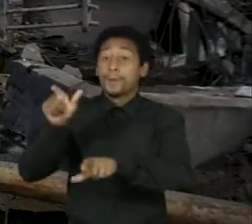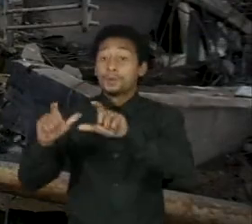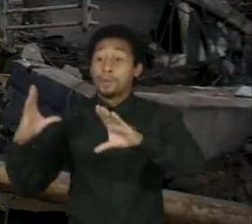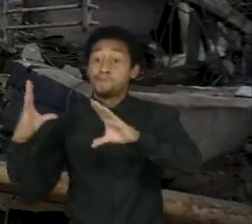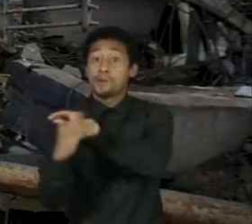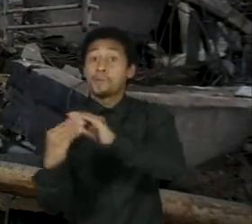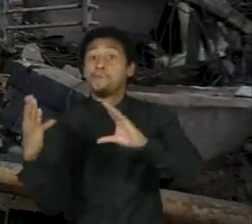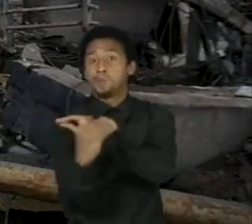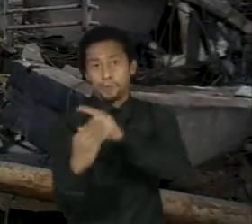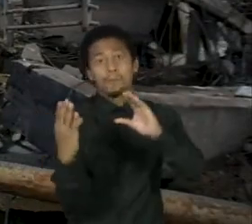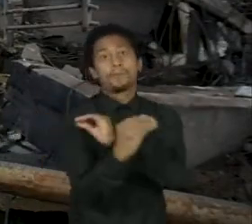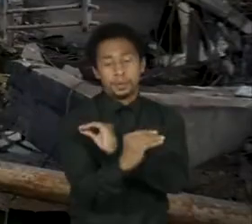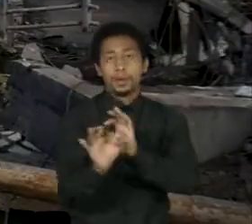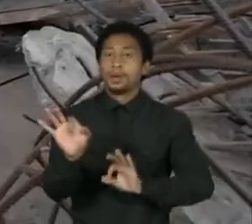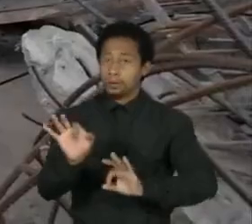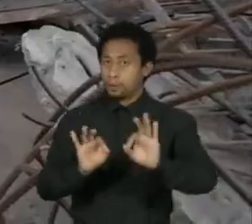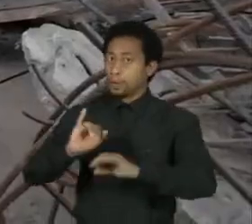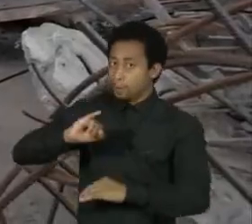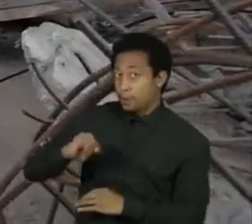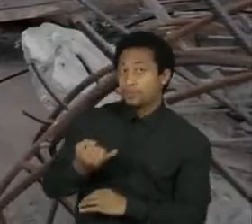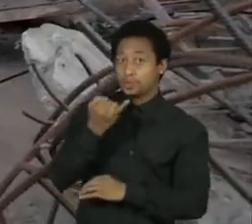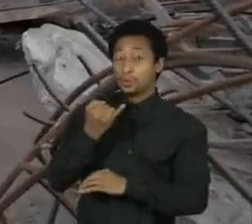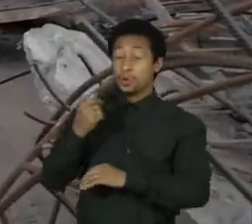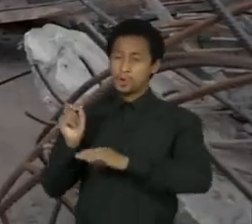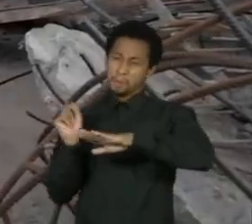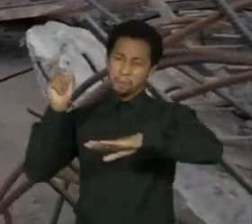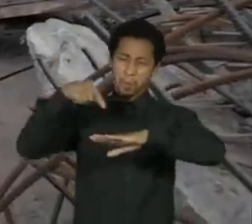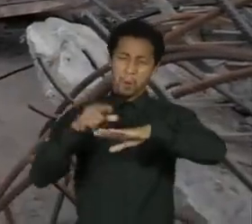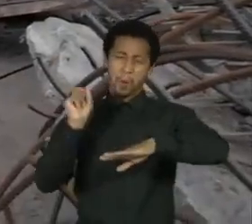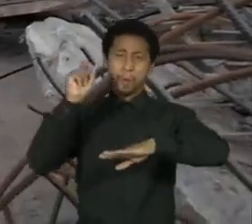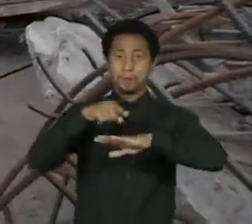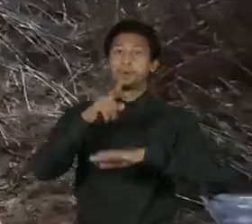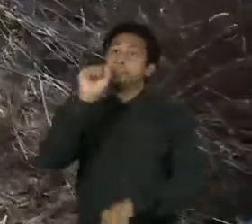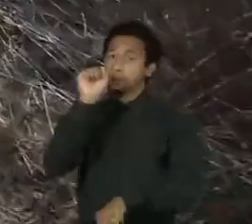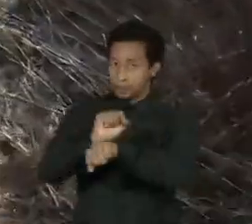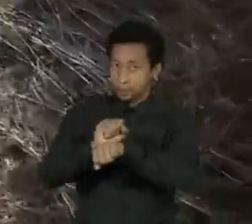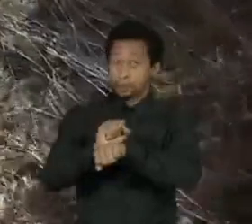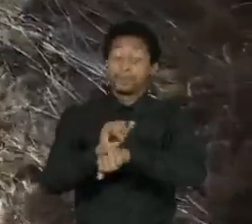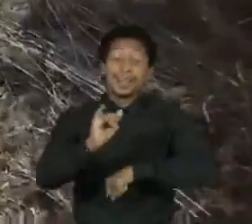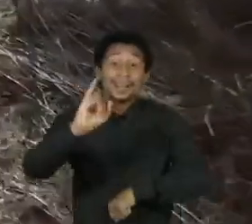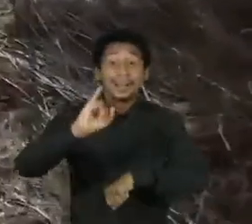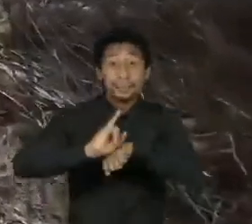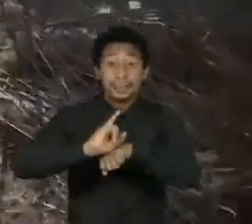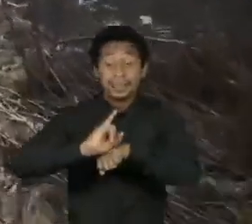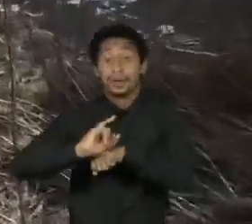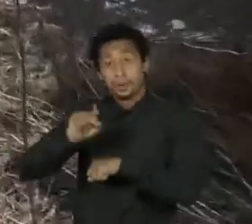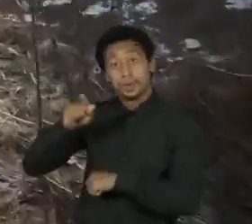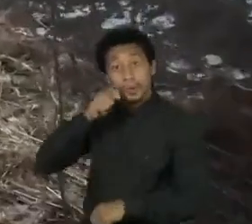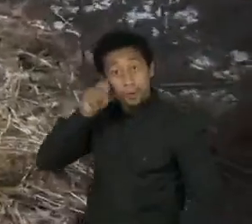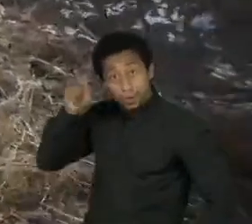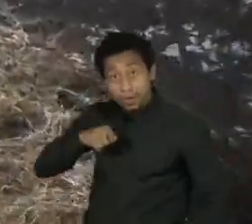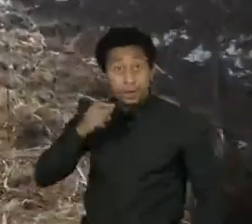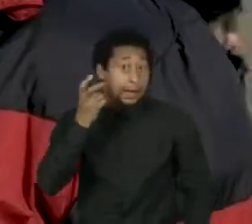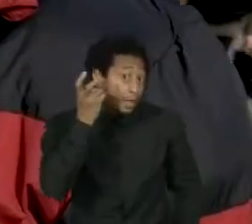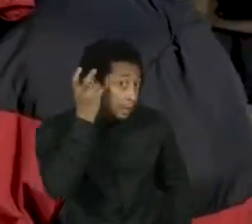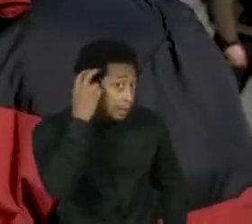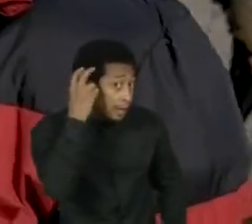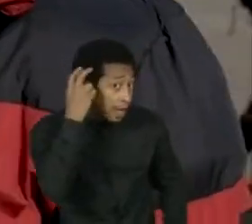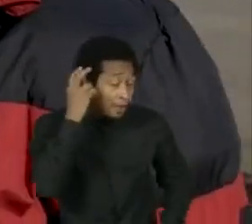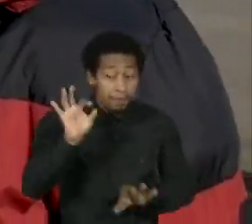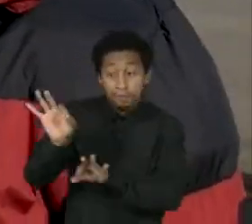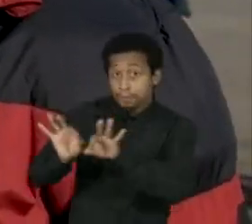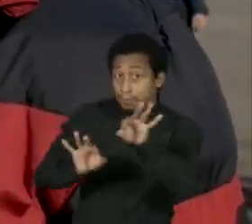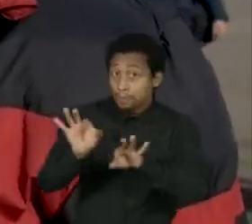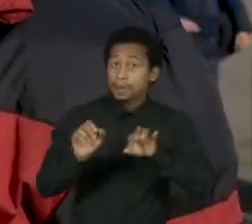retirada dos moradores de Irpin, nos arredores de Kiev, continua. Essas imagens foram feitas hoje.